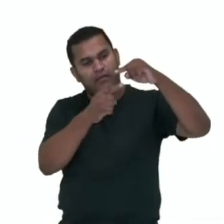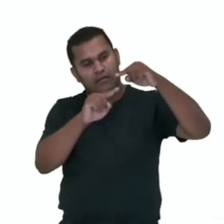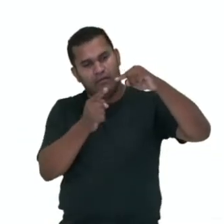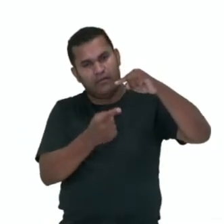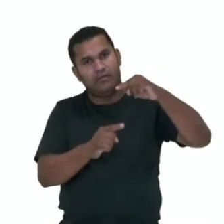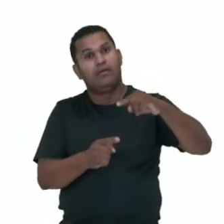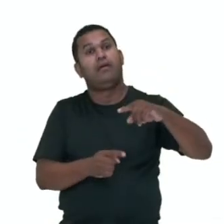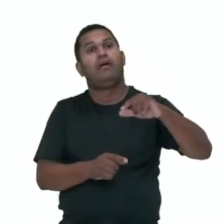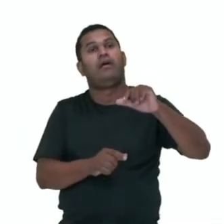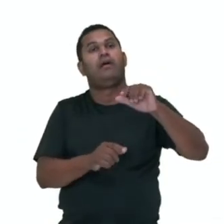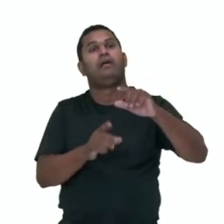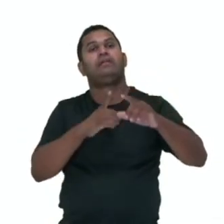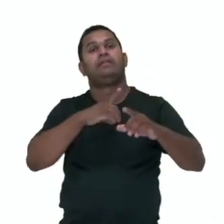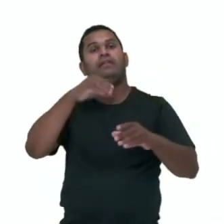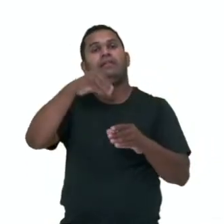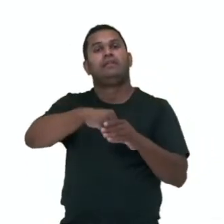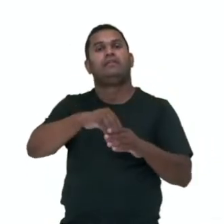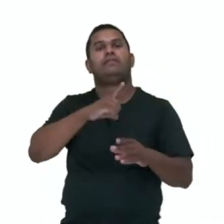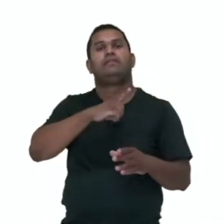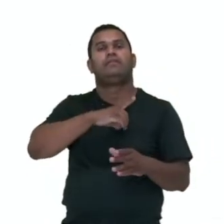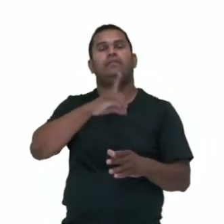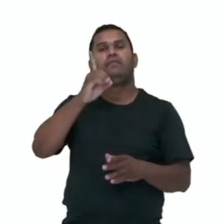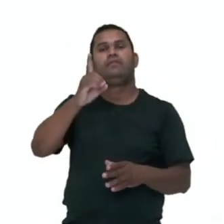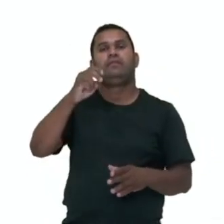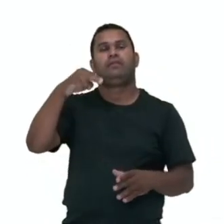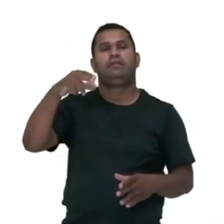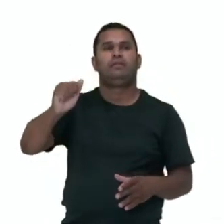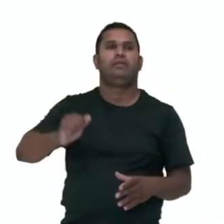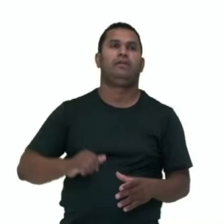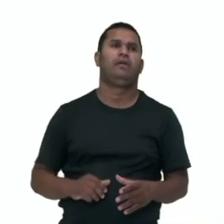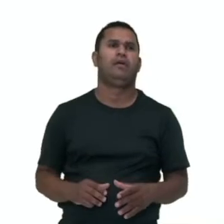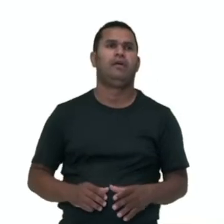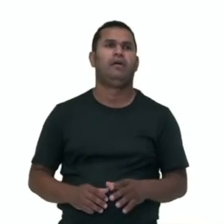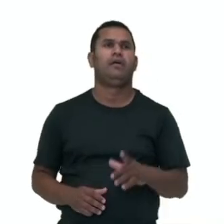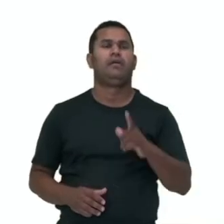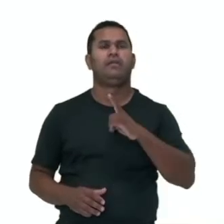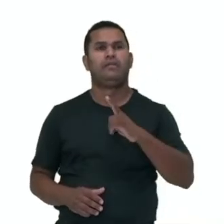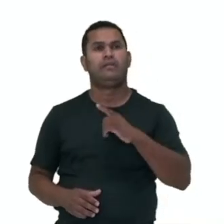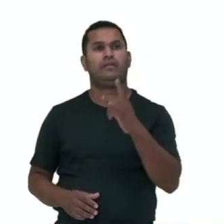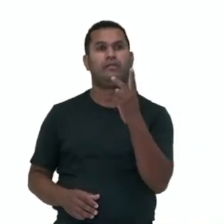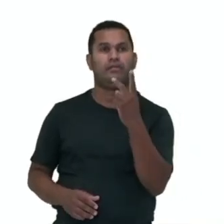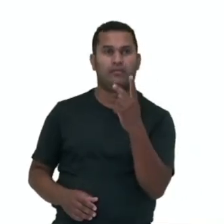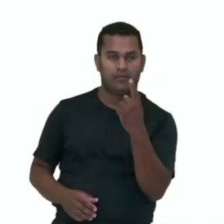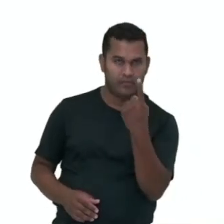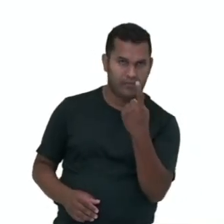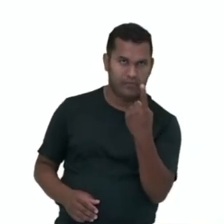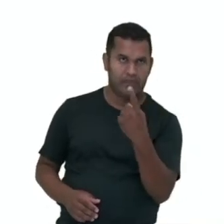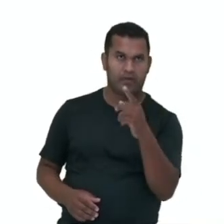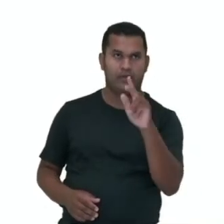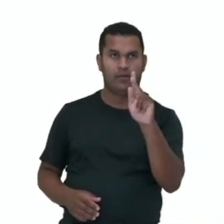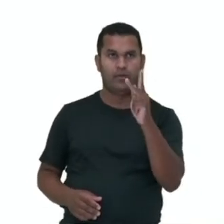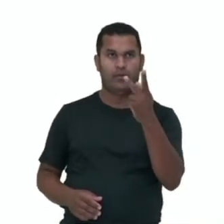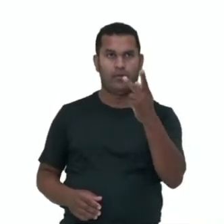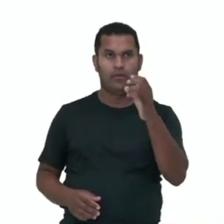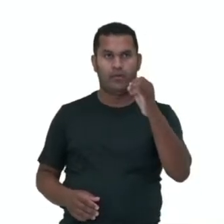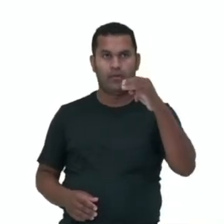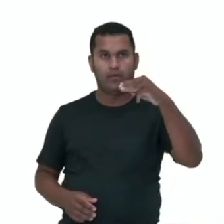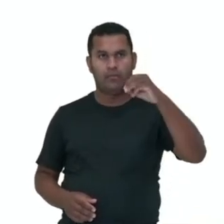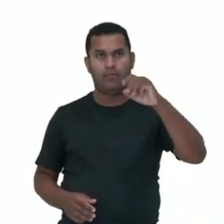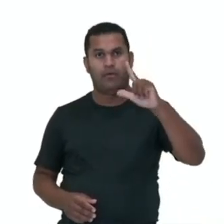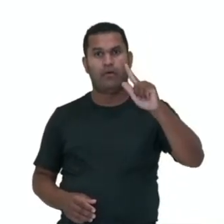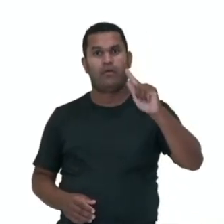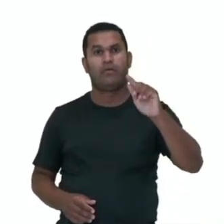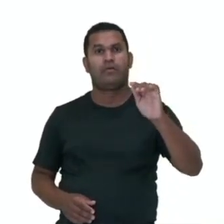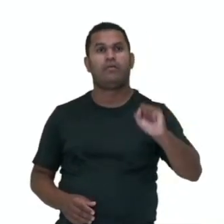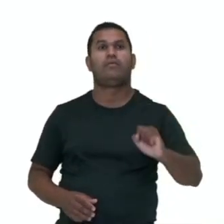formando ali os cromossomos. Os cromossomos homólogos são aqueles que fazem par com outro cromossomo, tá? São iguais